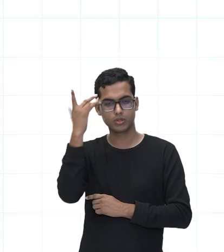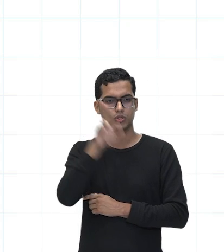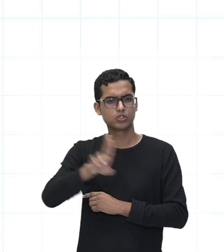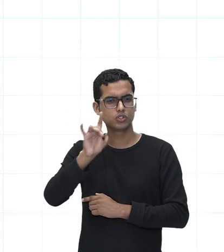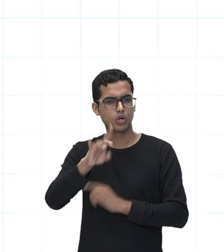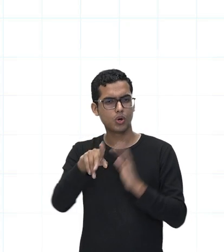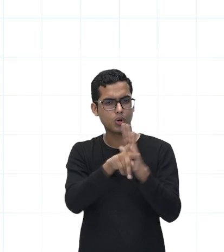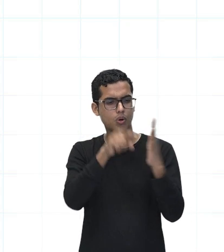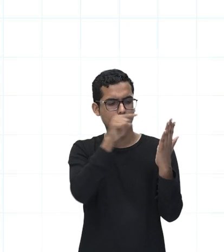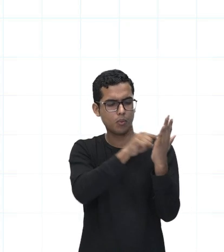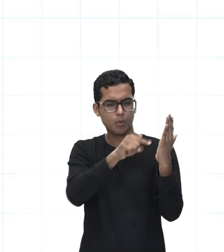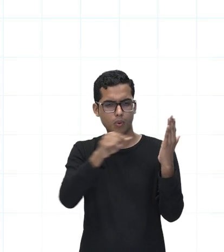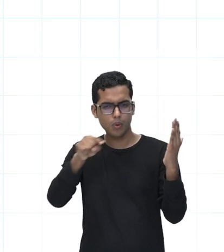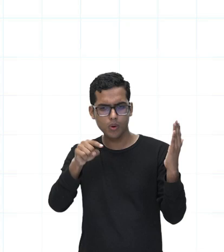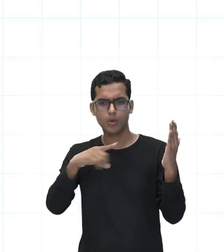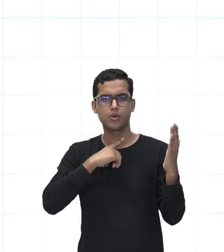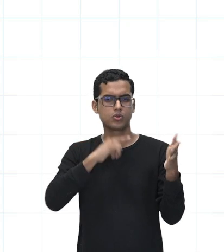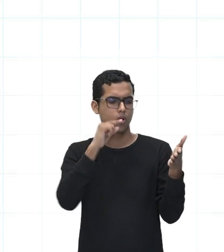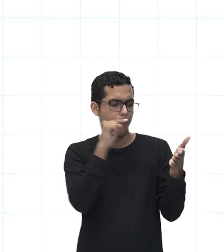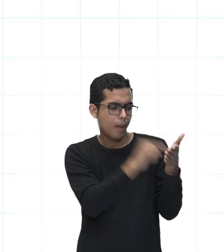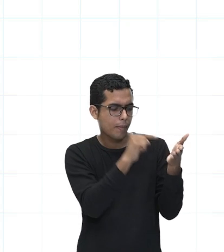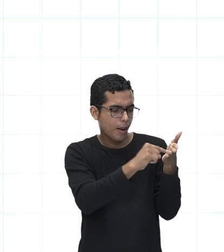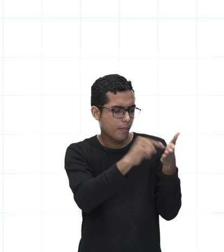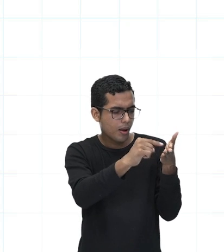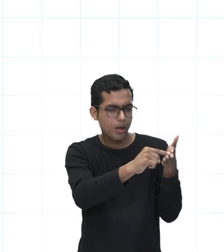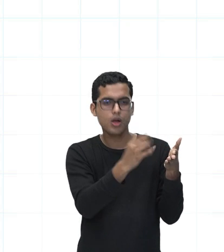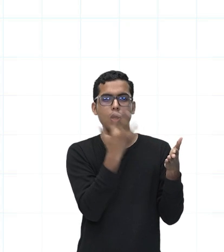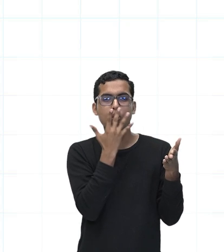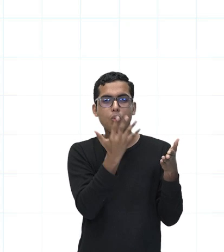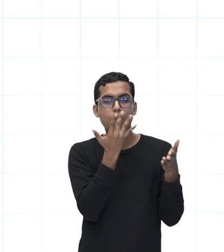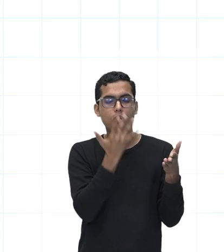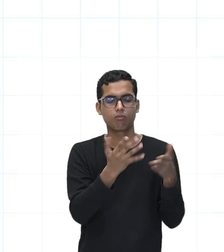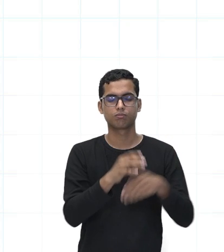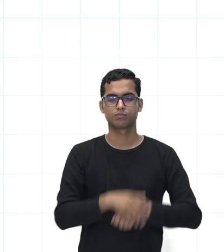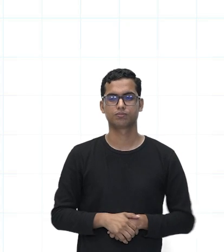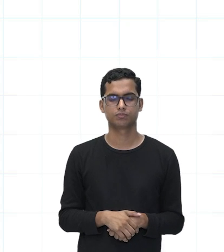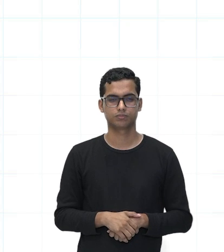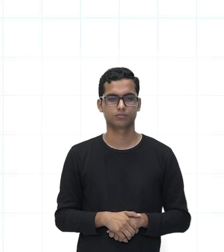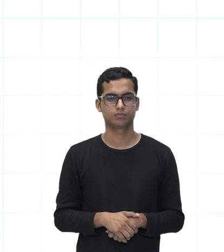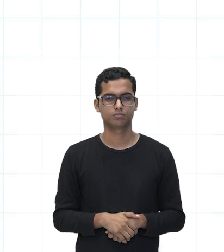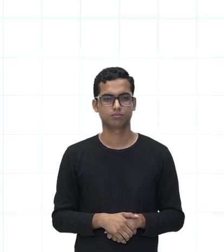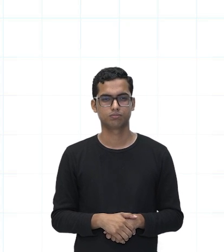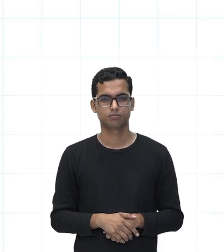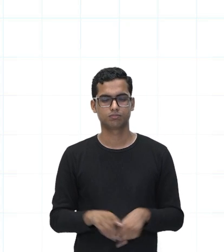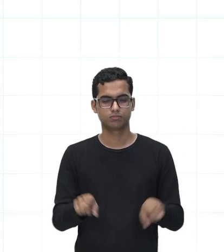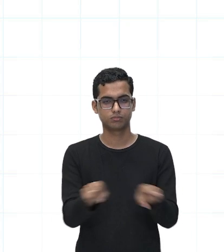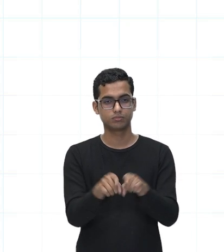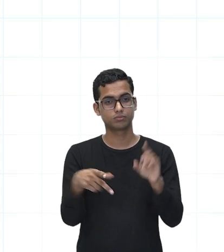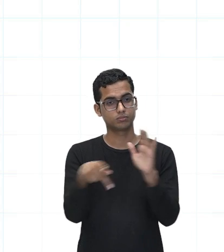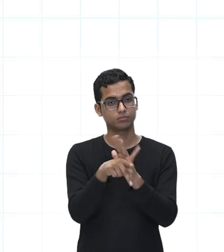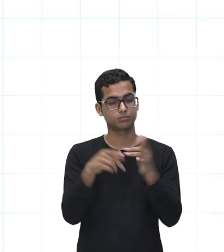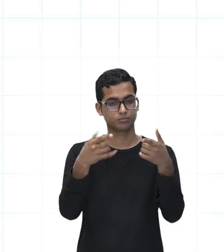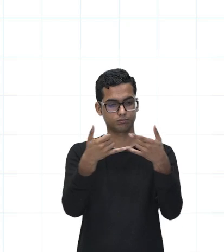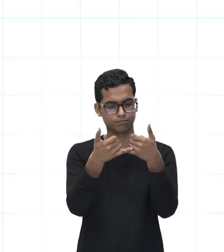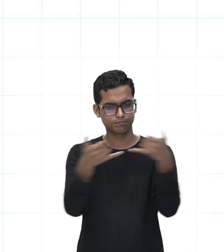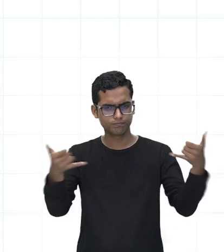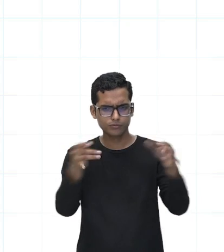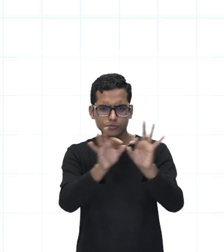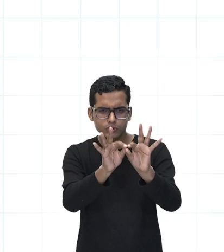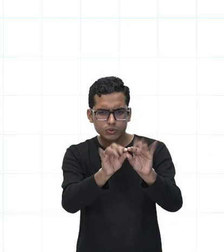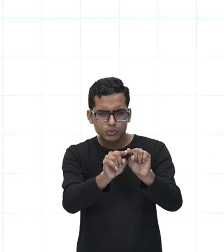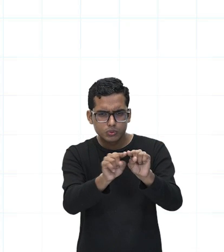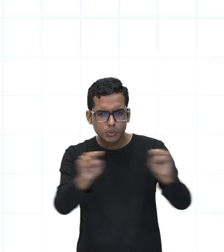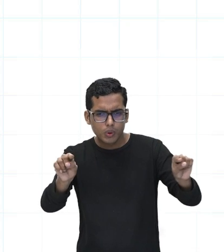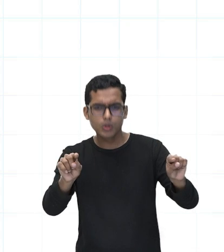pontos coloridos. E tem um outro elemento que é a linha. O que vem ser a linha? A linha é um dos elementos visuais